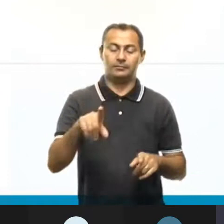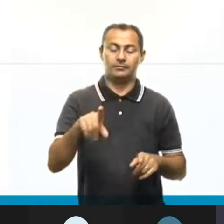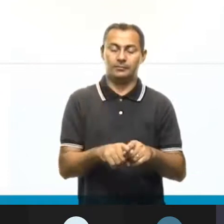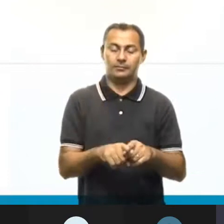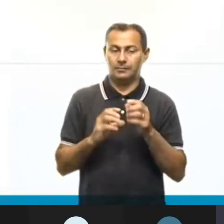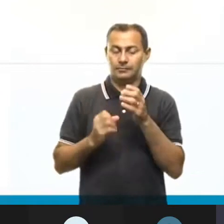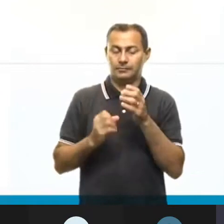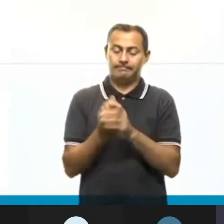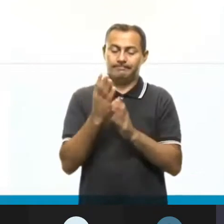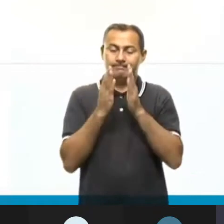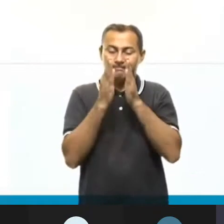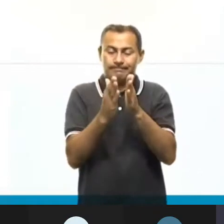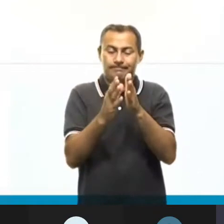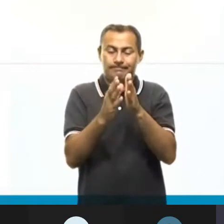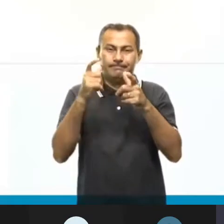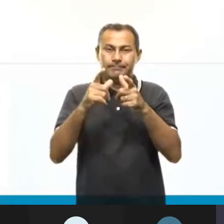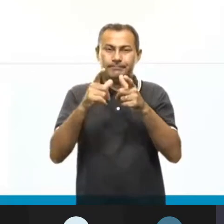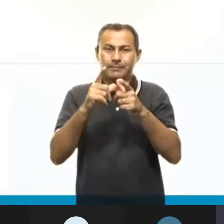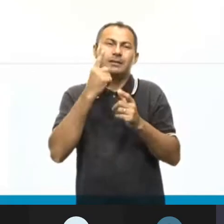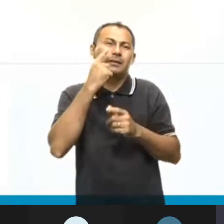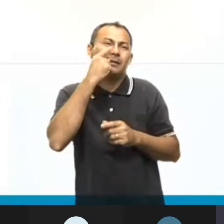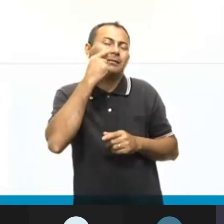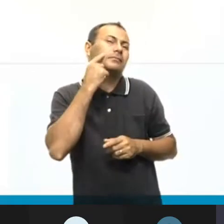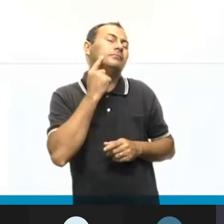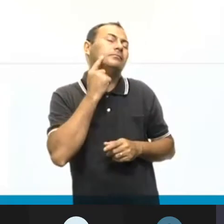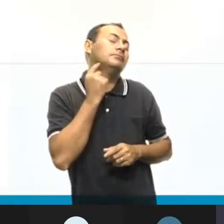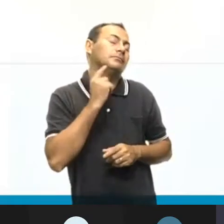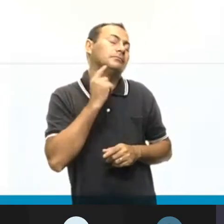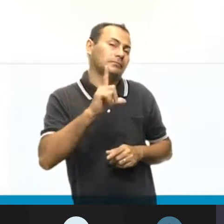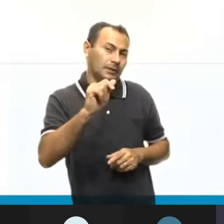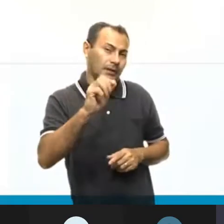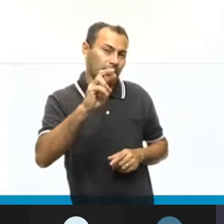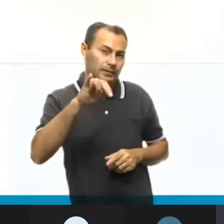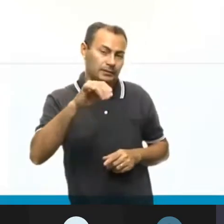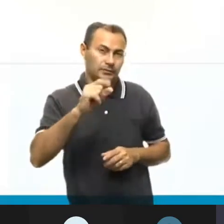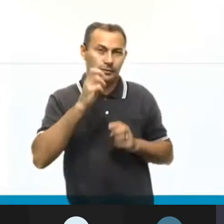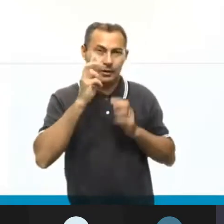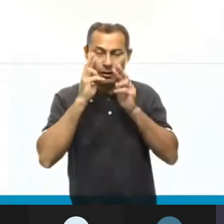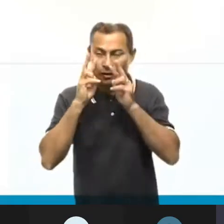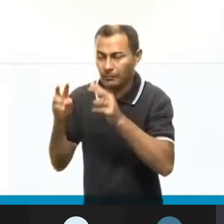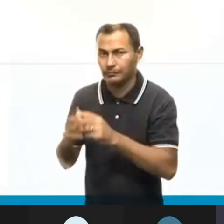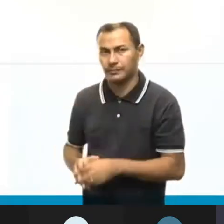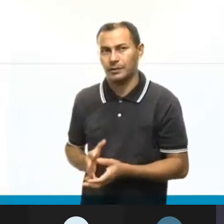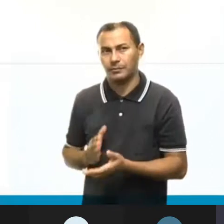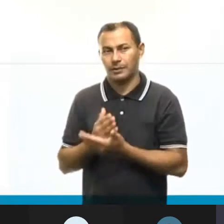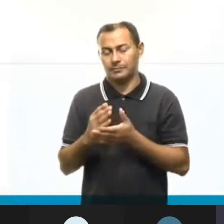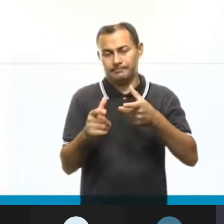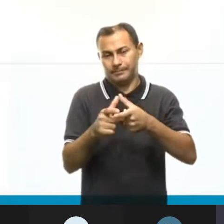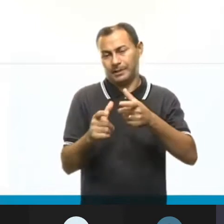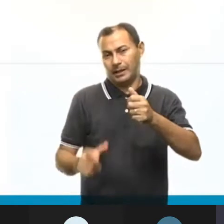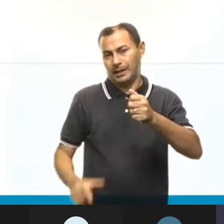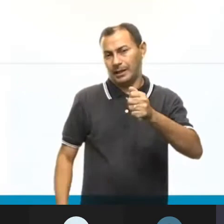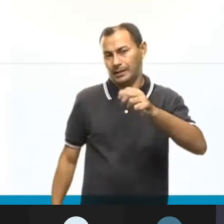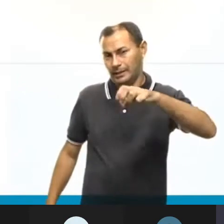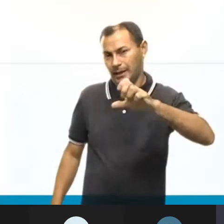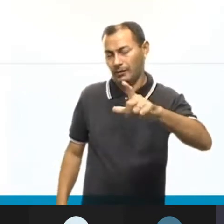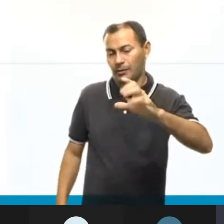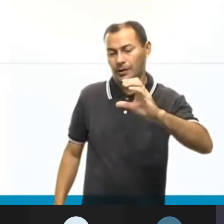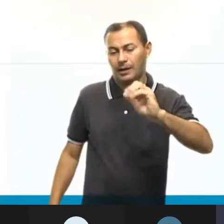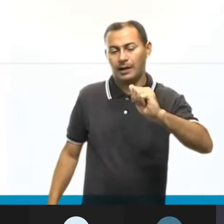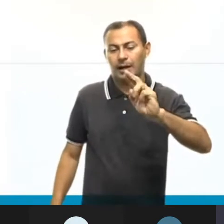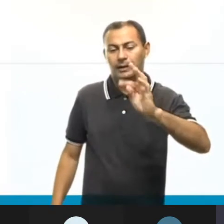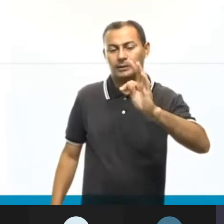aqui formando essa região da laringe e depois, né, nós começamos aqui com os anéis cartilaginosos, que eu falei